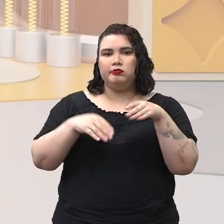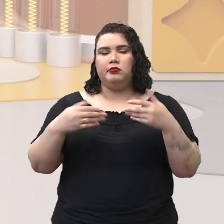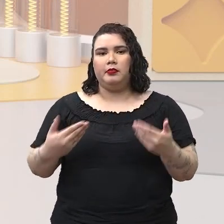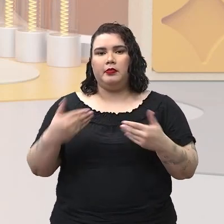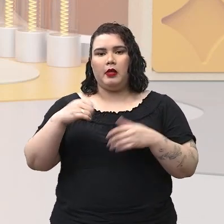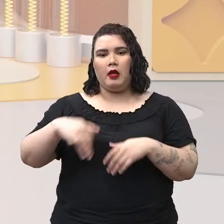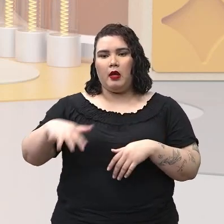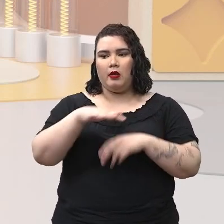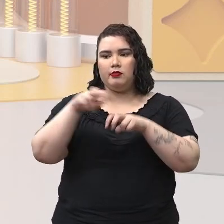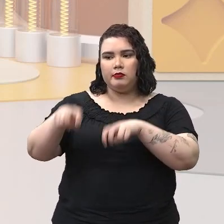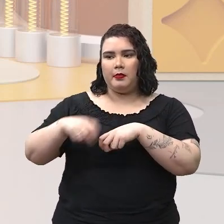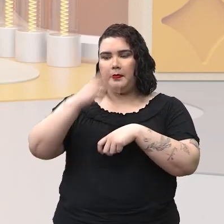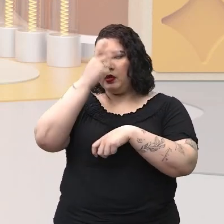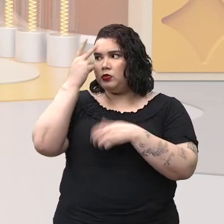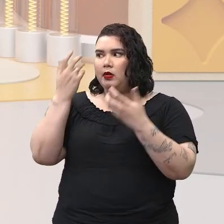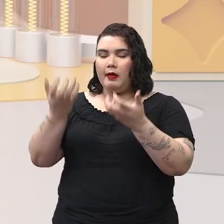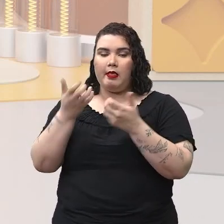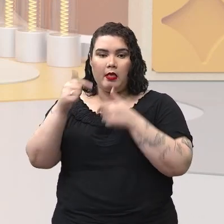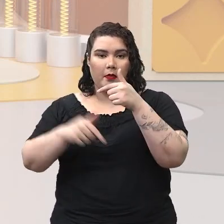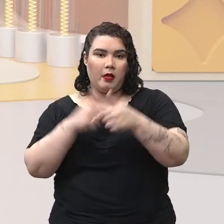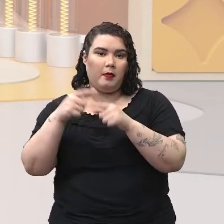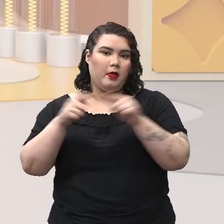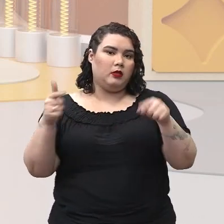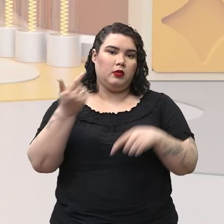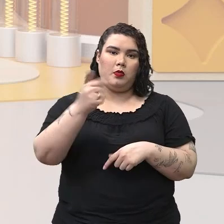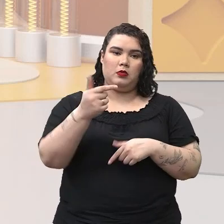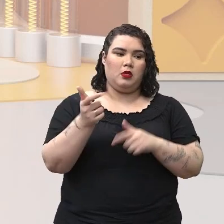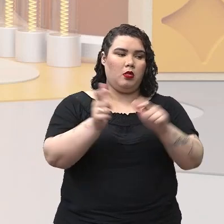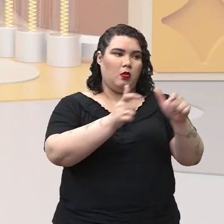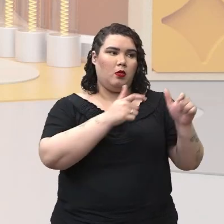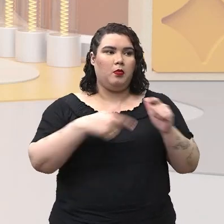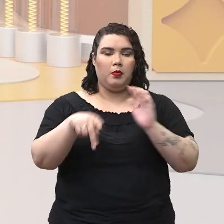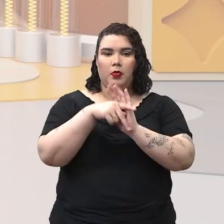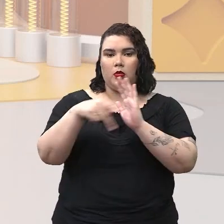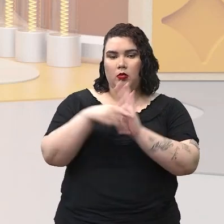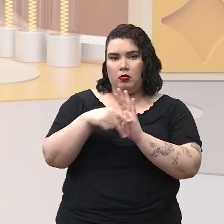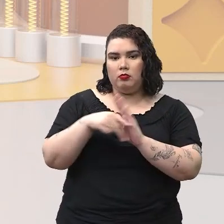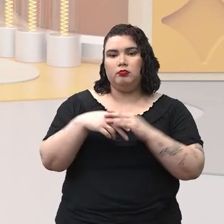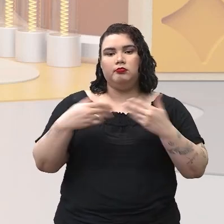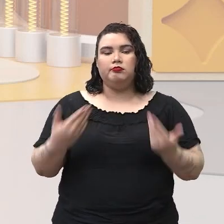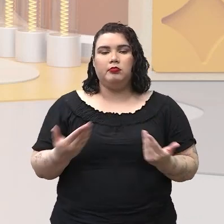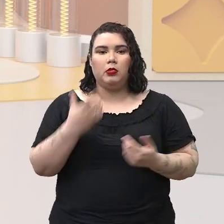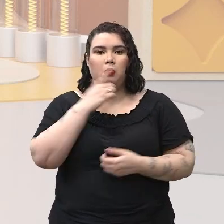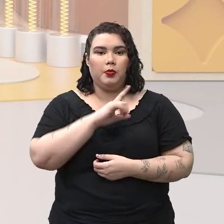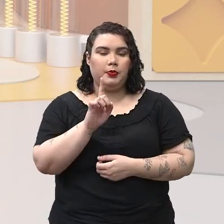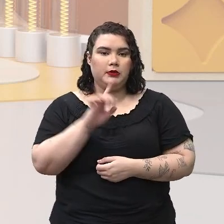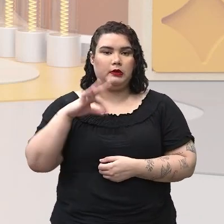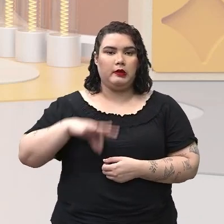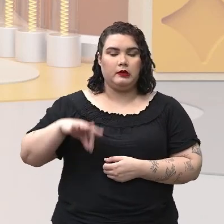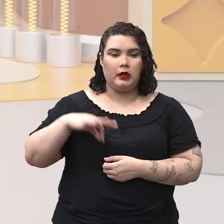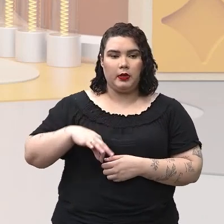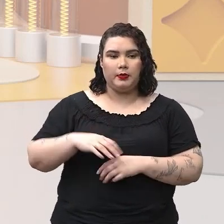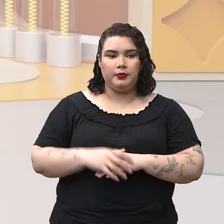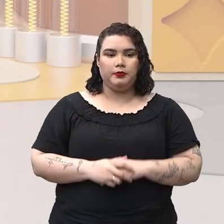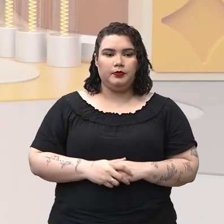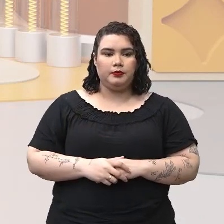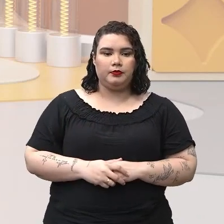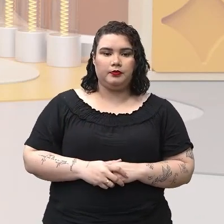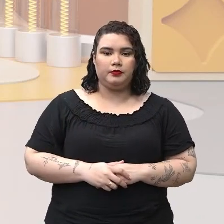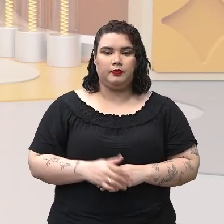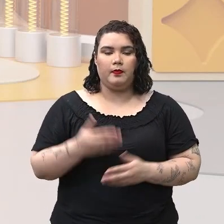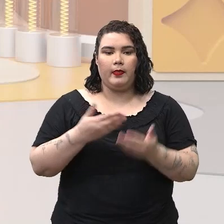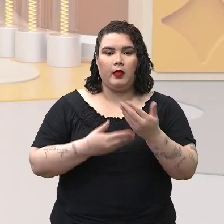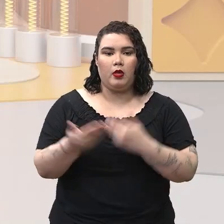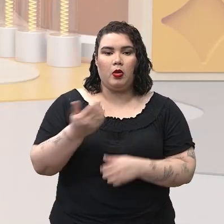querendo trabalhar, mas que não tem terra e aí não consegue atuar para gerar renda, né? Enfim, vamos continuar verificando